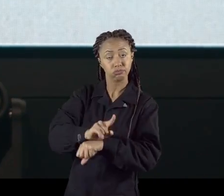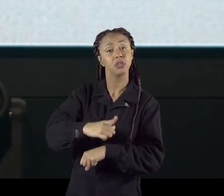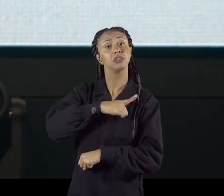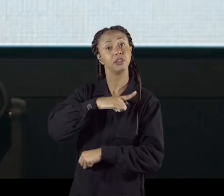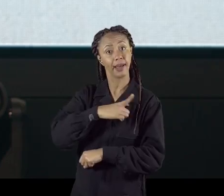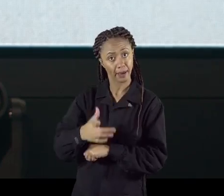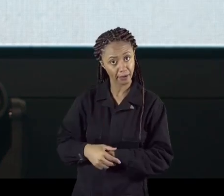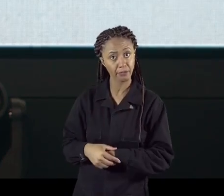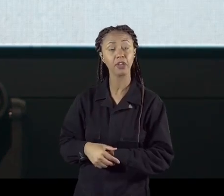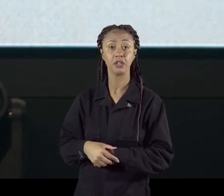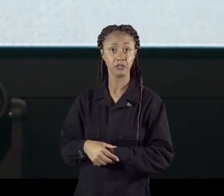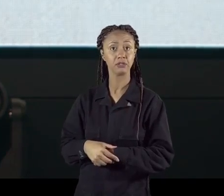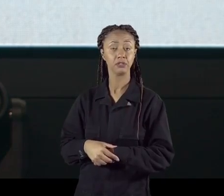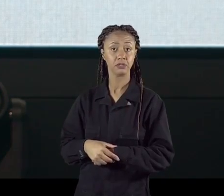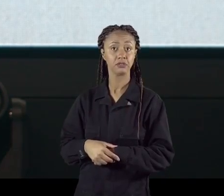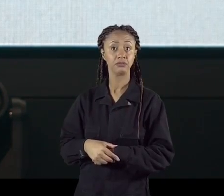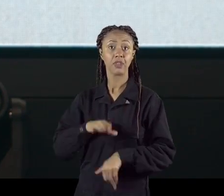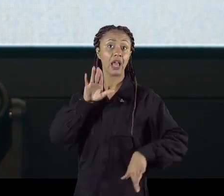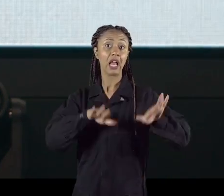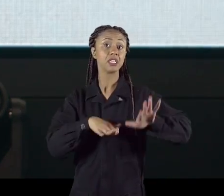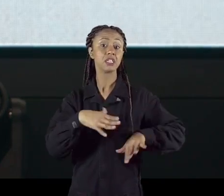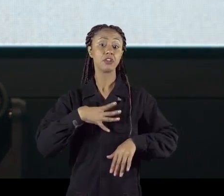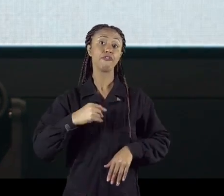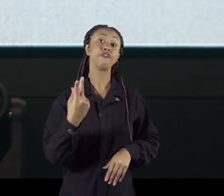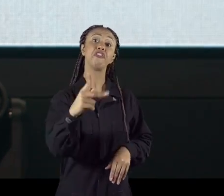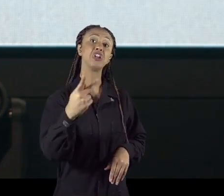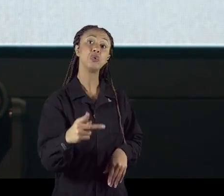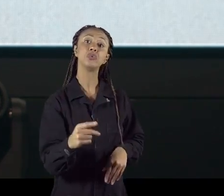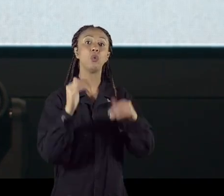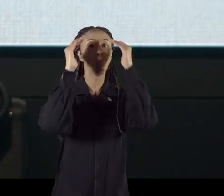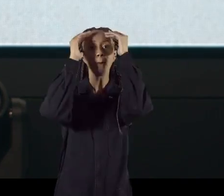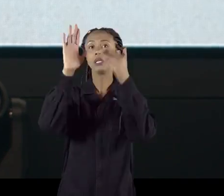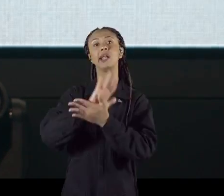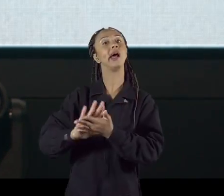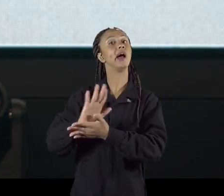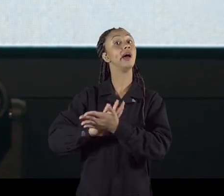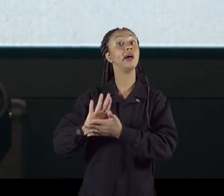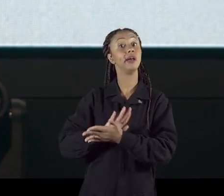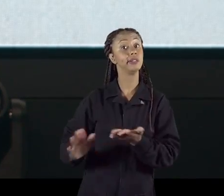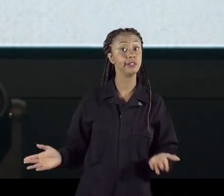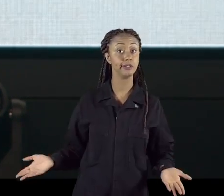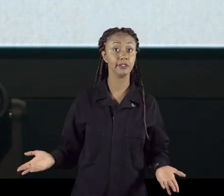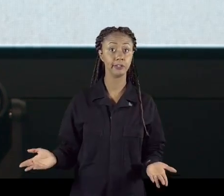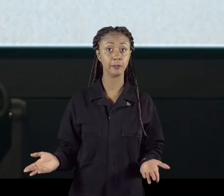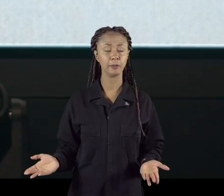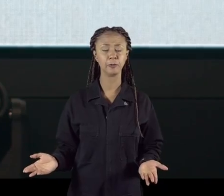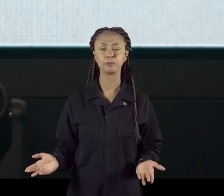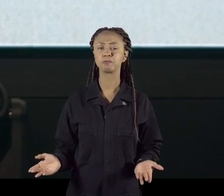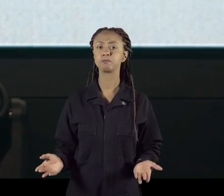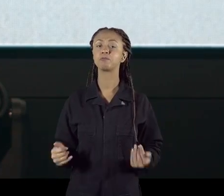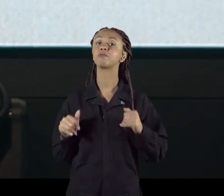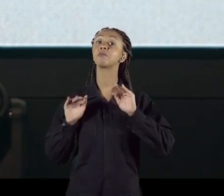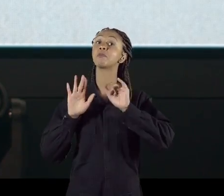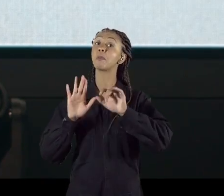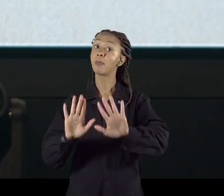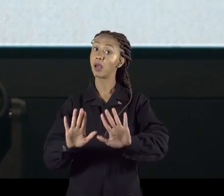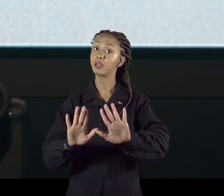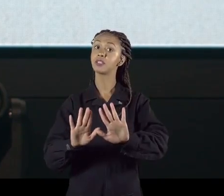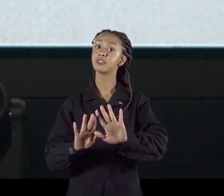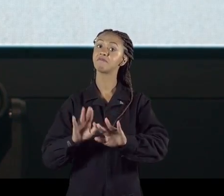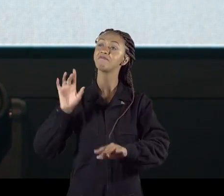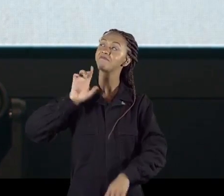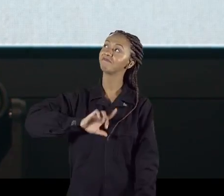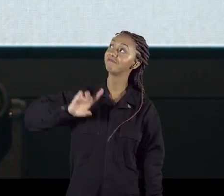e o pelo seu marido Talvez os seus filhos não te honram mas há um Deus no céu